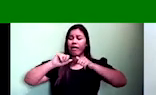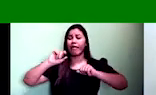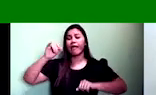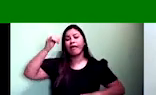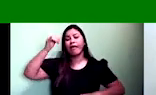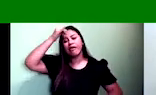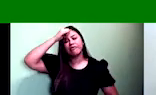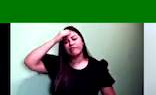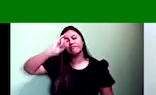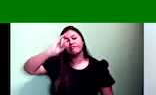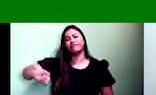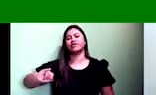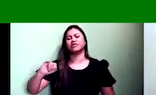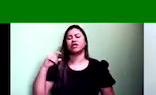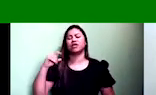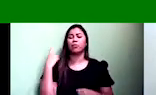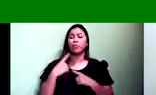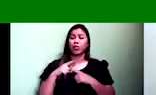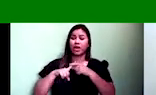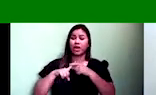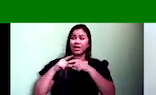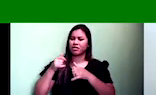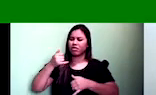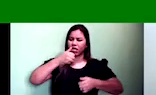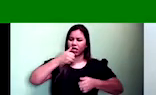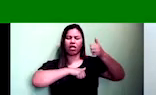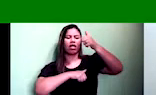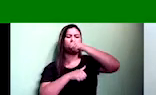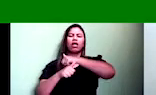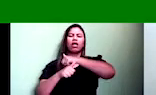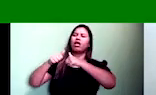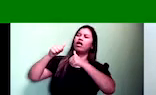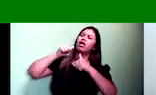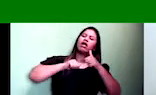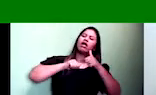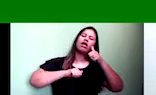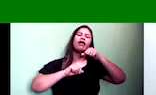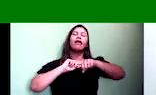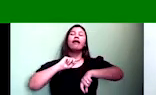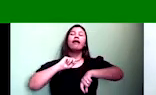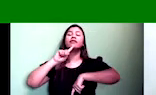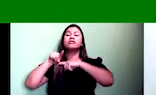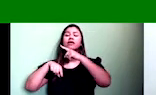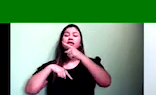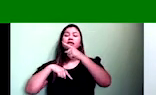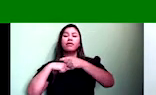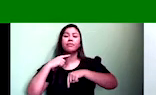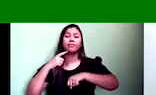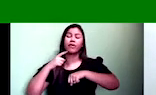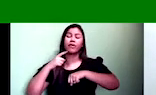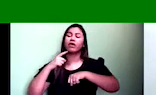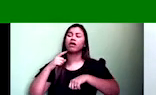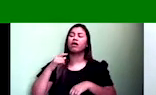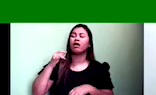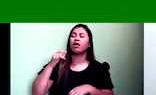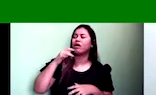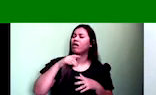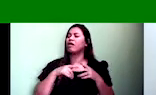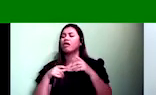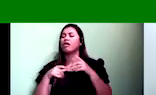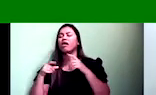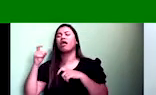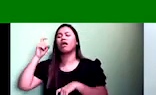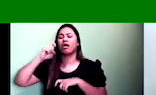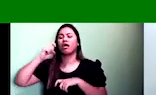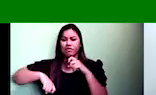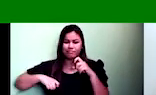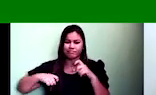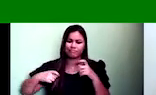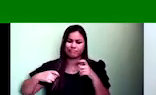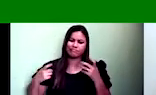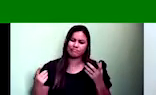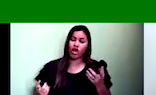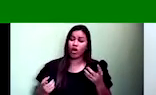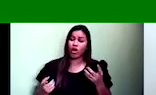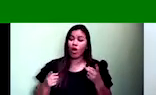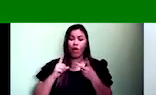euforia passageira e a um descuido no uso dos cuidados de prevenção.